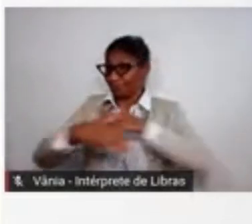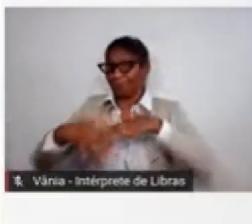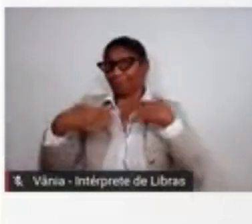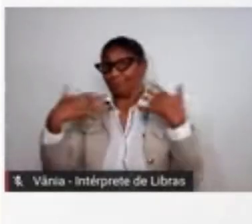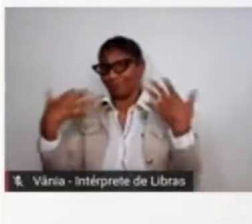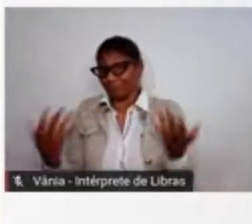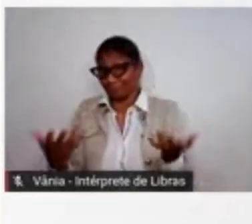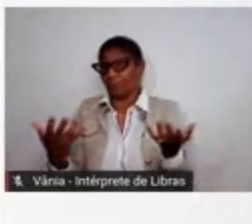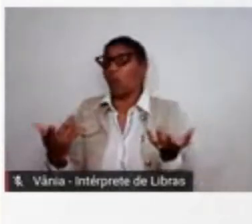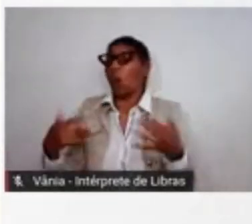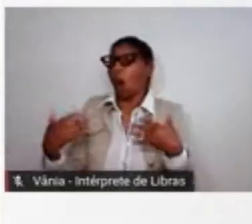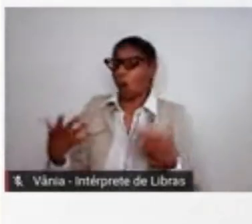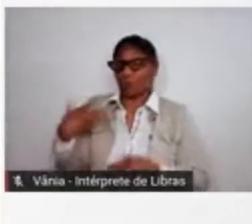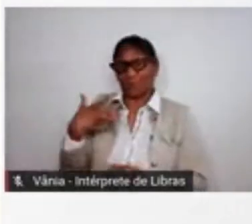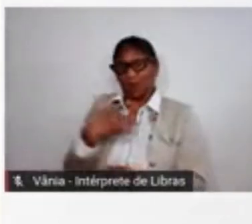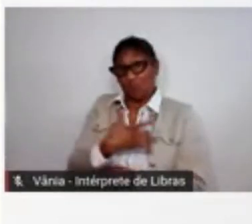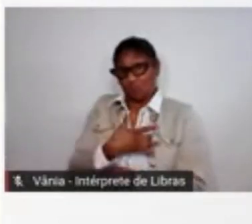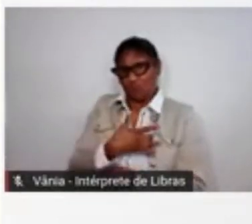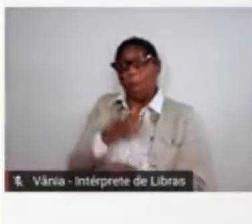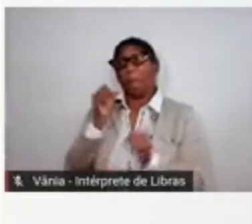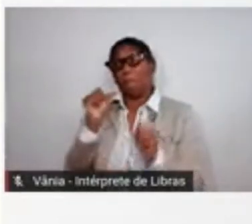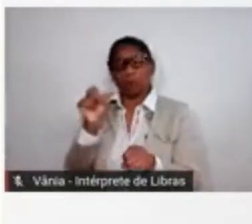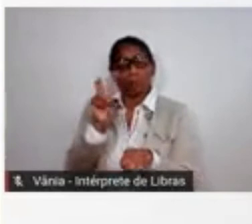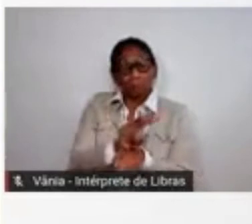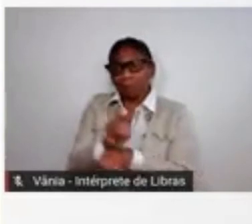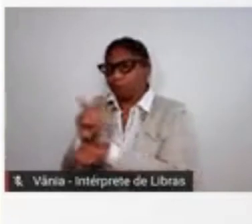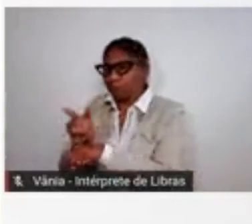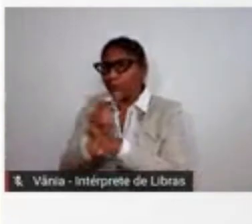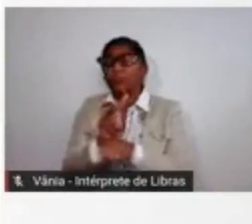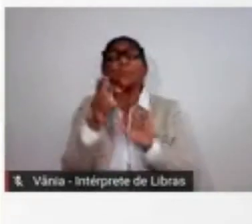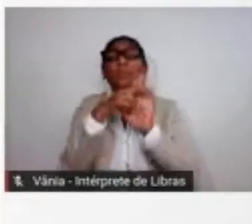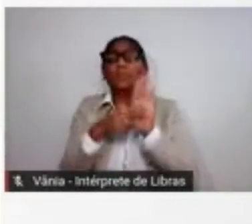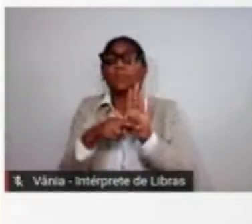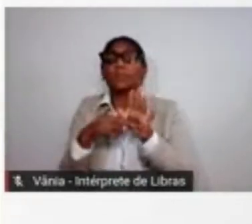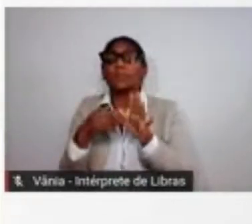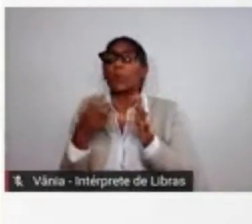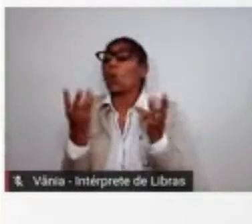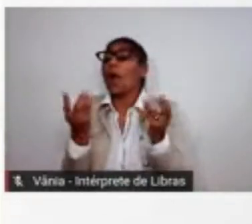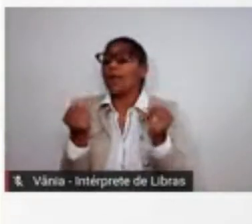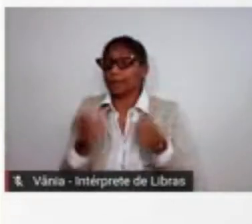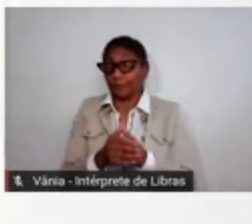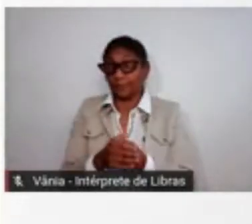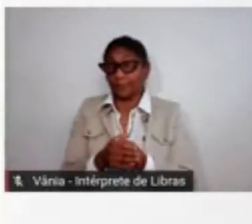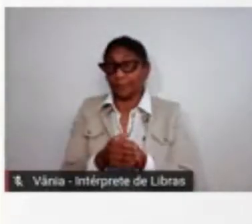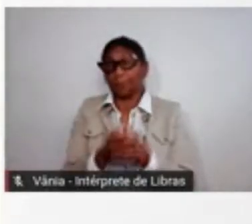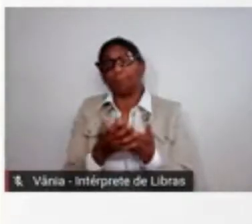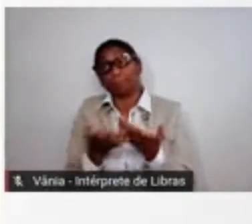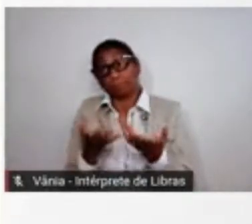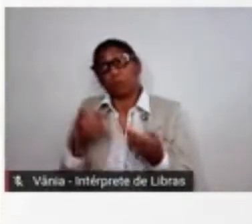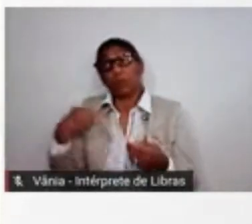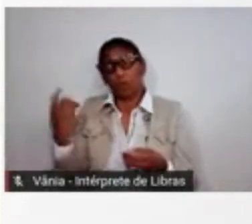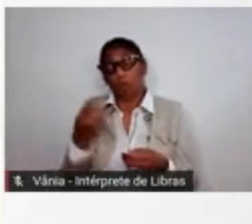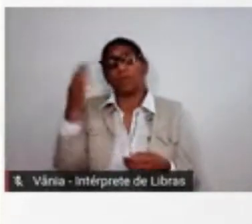vai melhor fazer cumprir os protocolos de distanciamento. Então, nós entendemos que é um